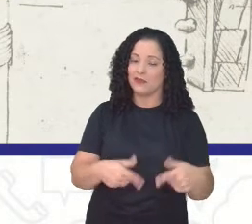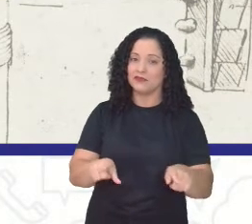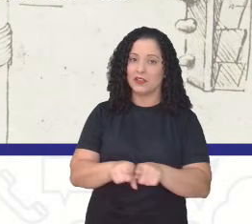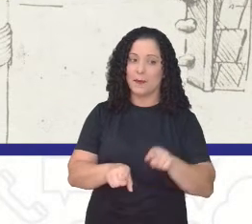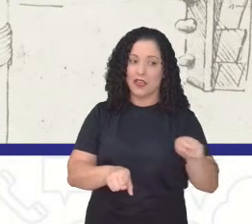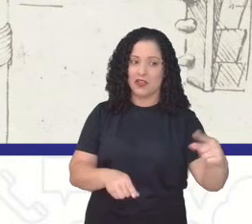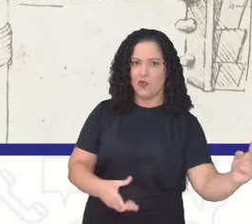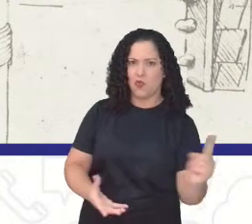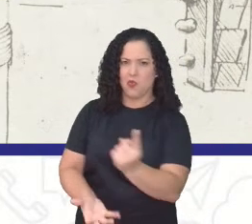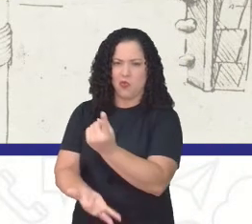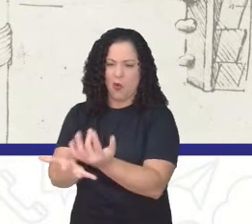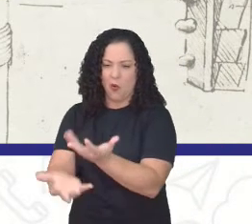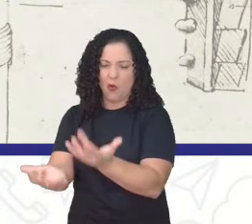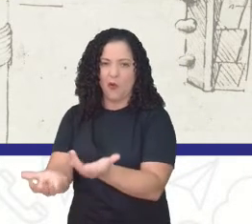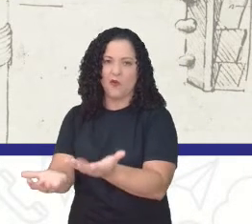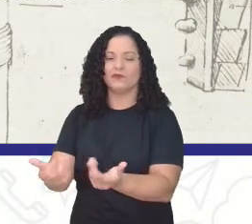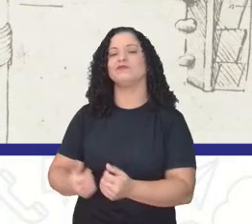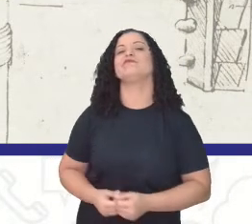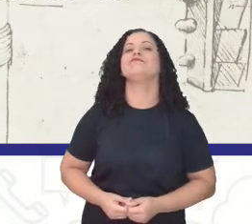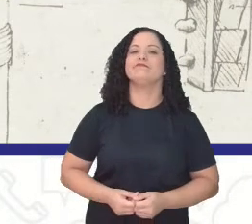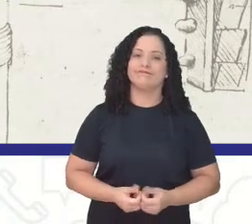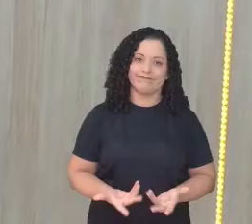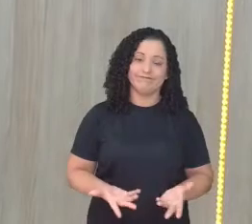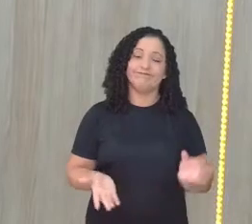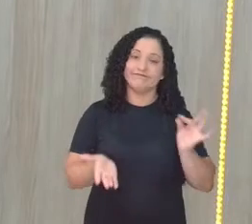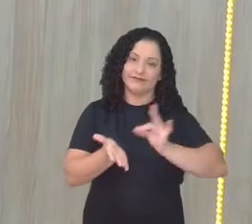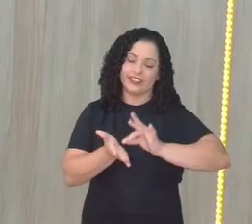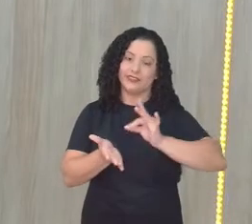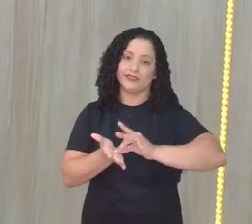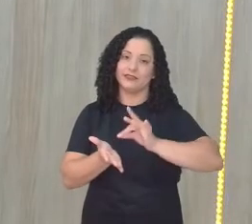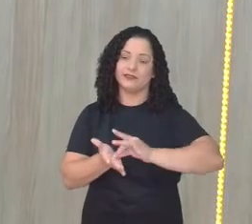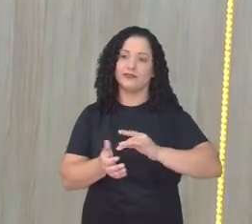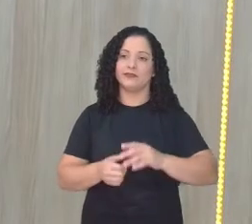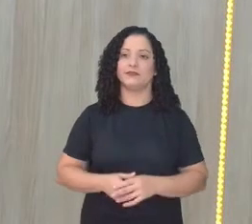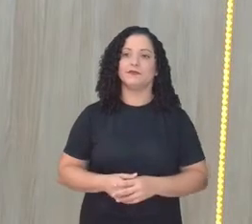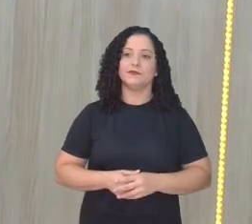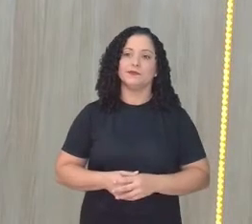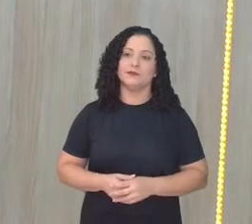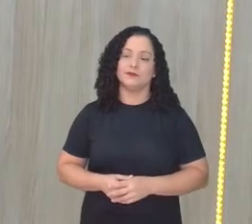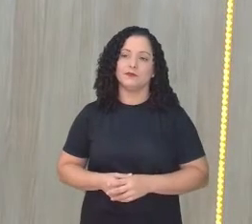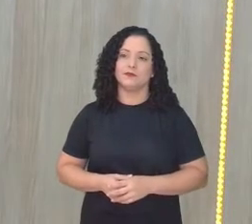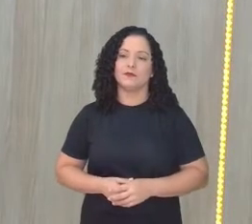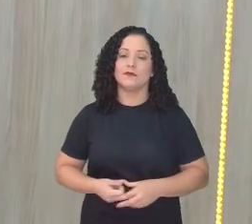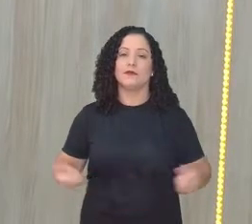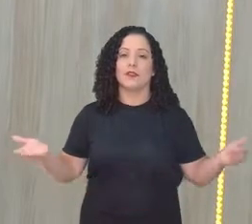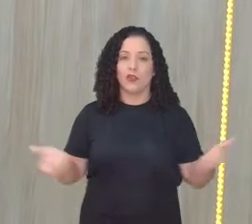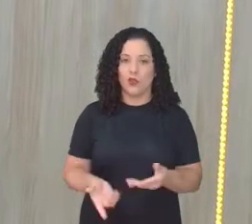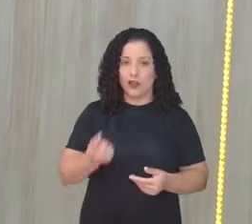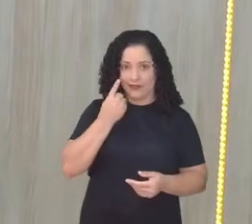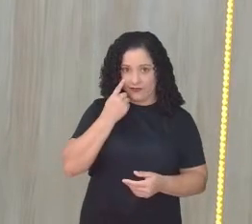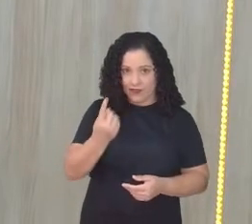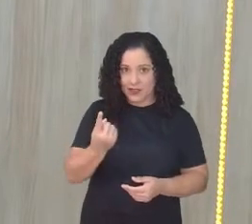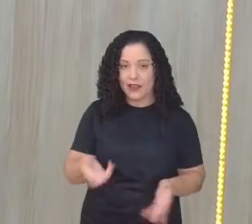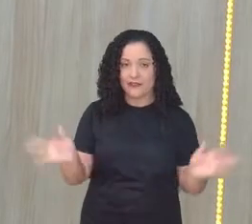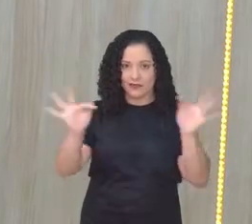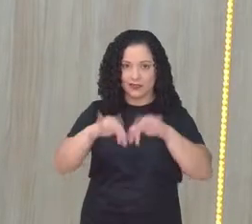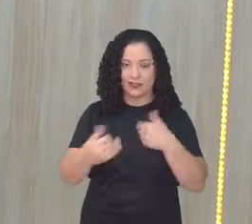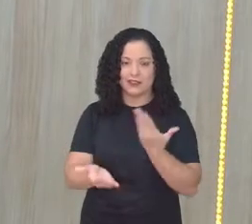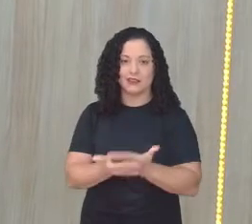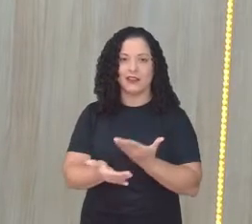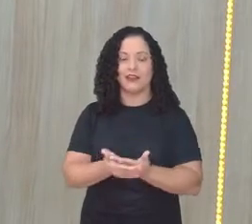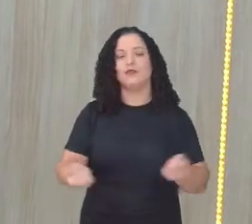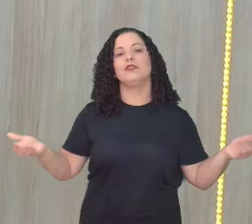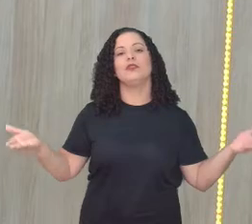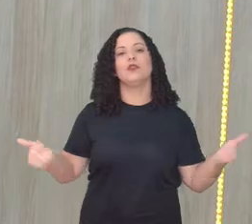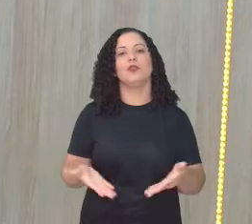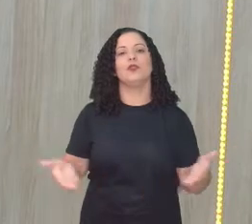ao Giordano Bruno, né? Um churrasco não agradável, né? Então, aí vejam, para a gente finalizar nossa aula,